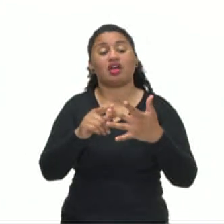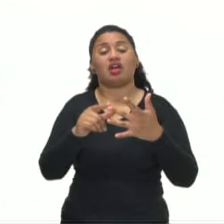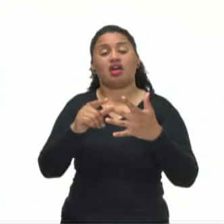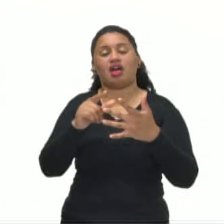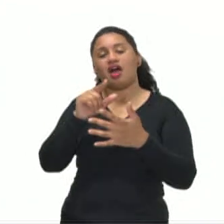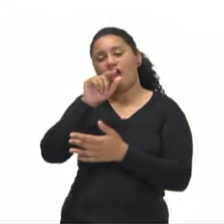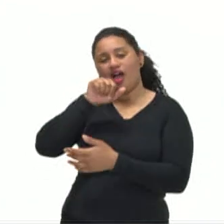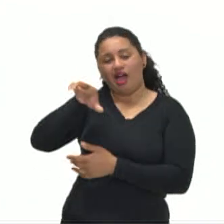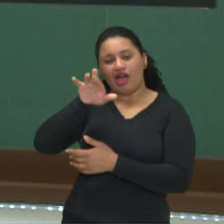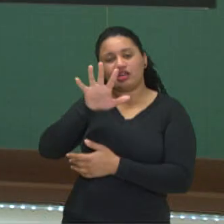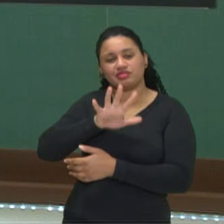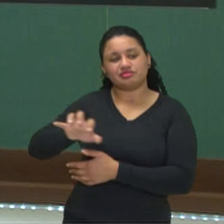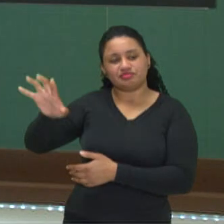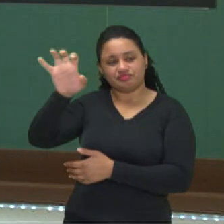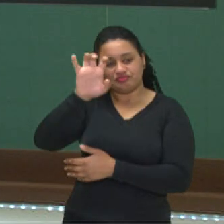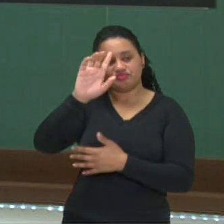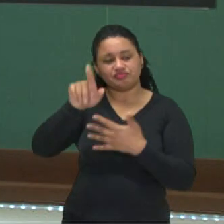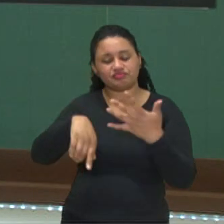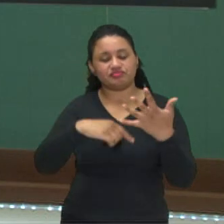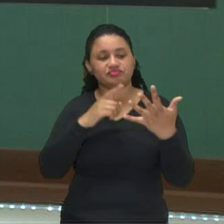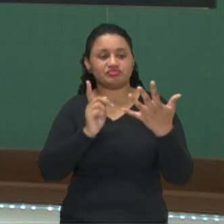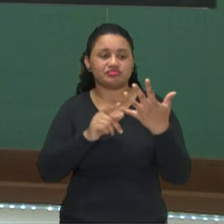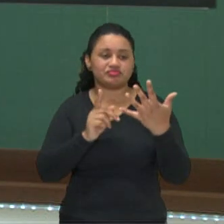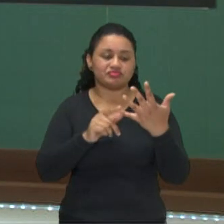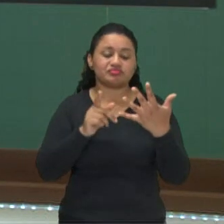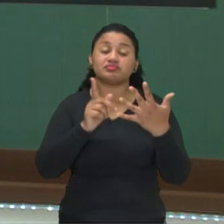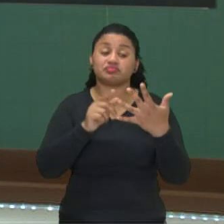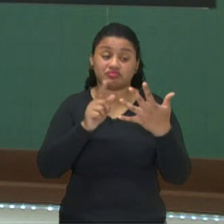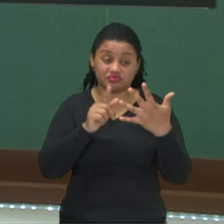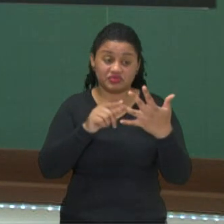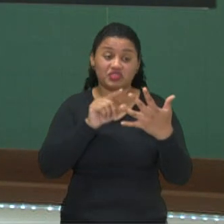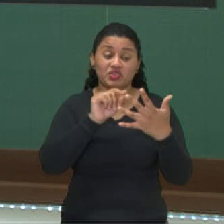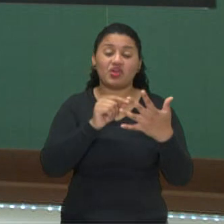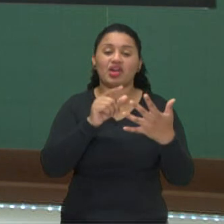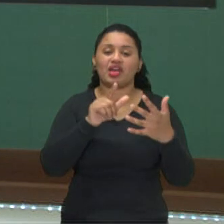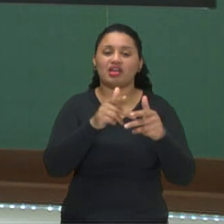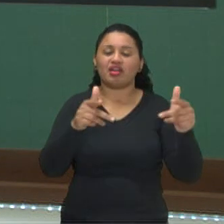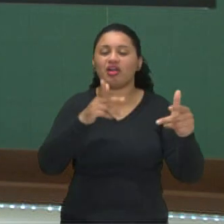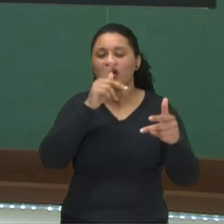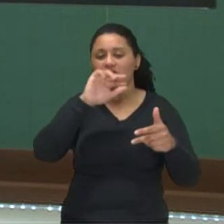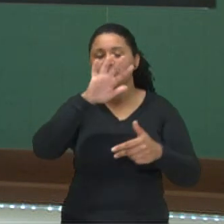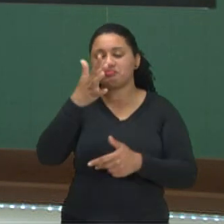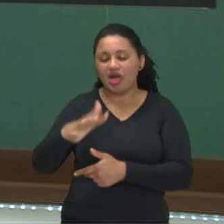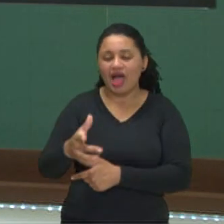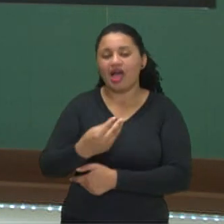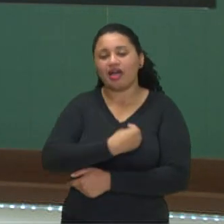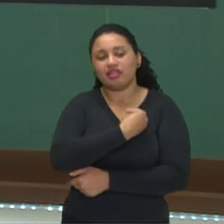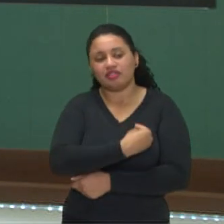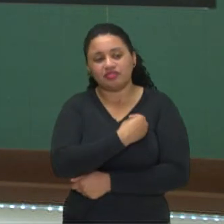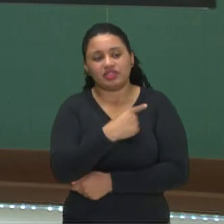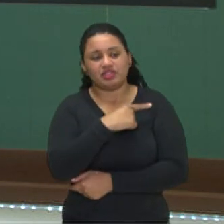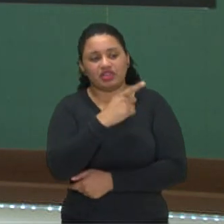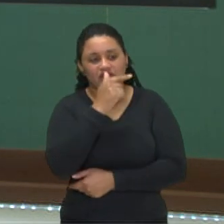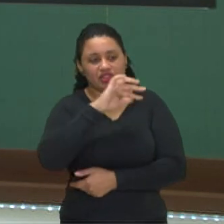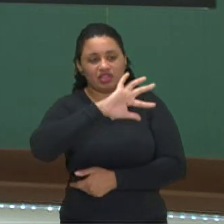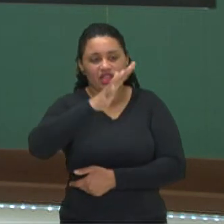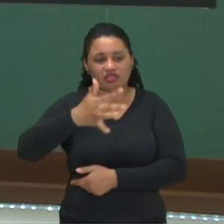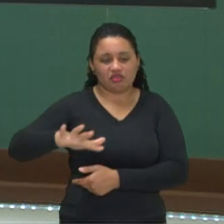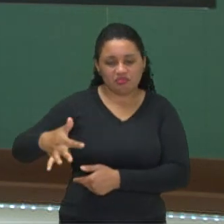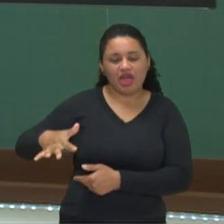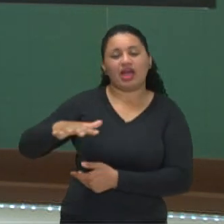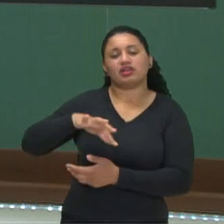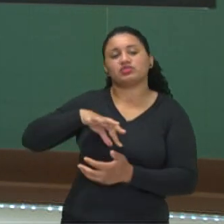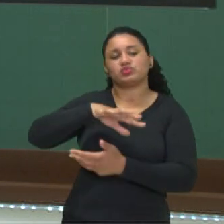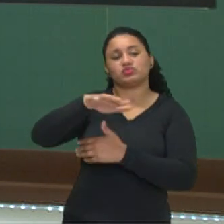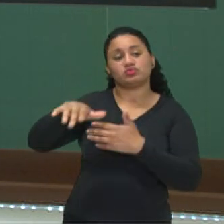octaedro, que é associado ao elemento ar, o dodecaedro ao universo, que